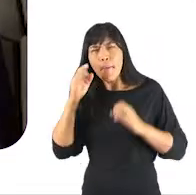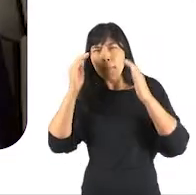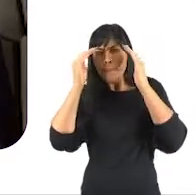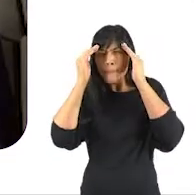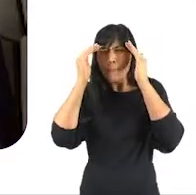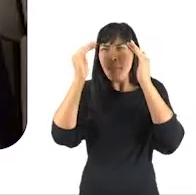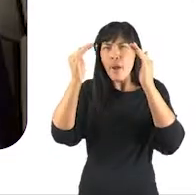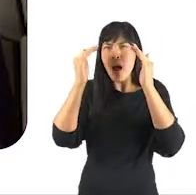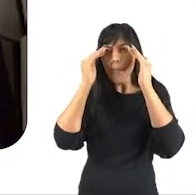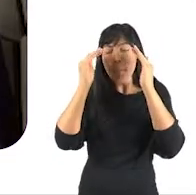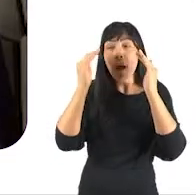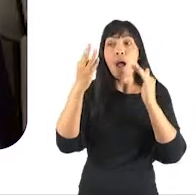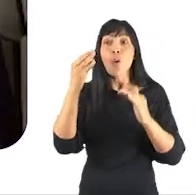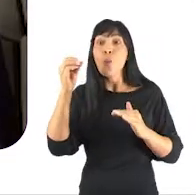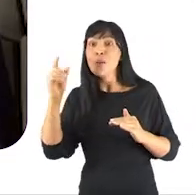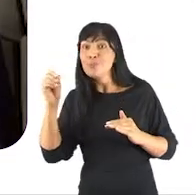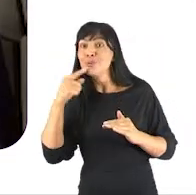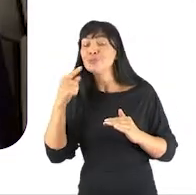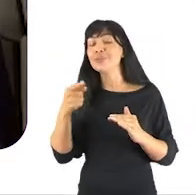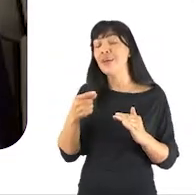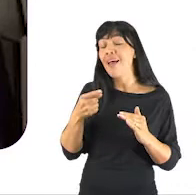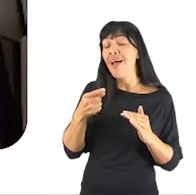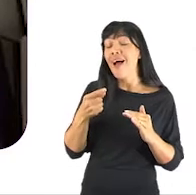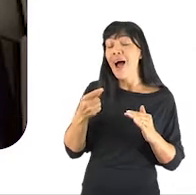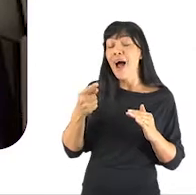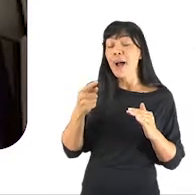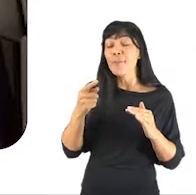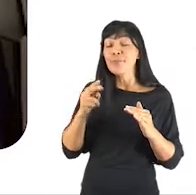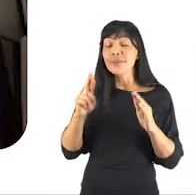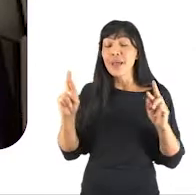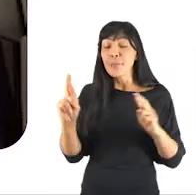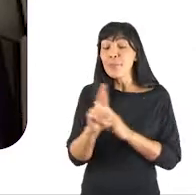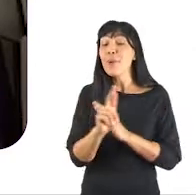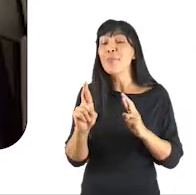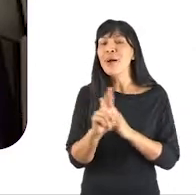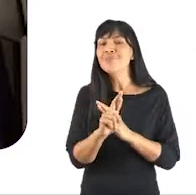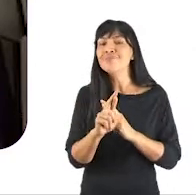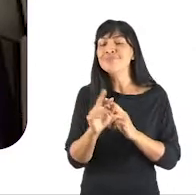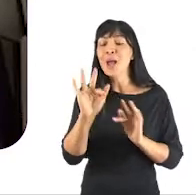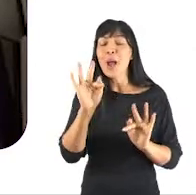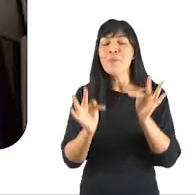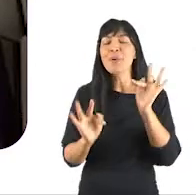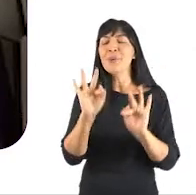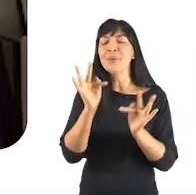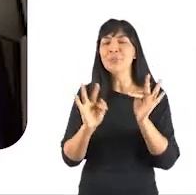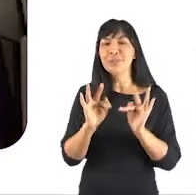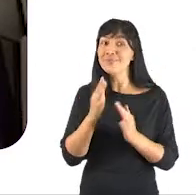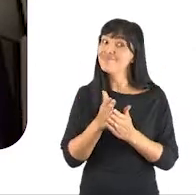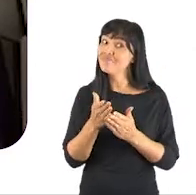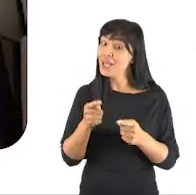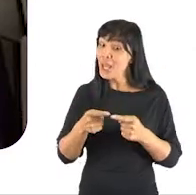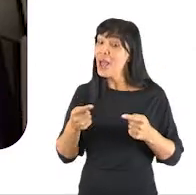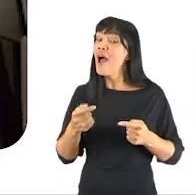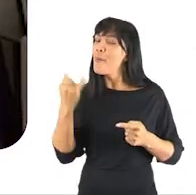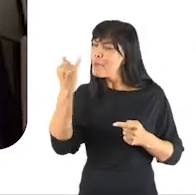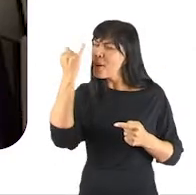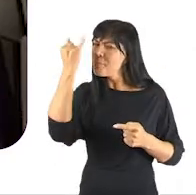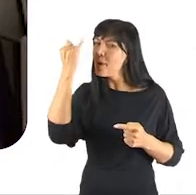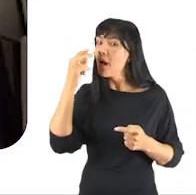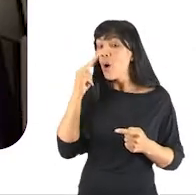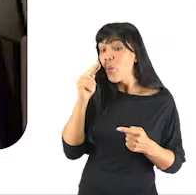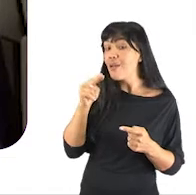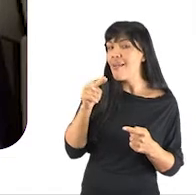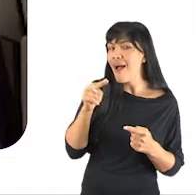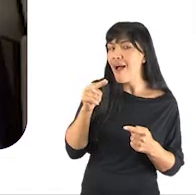foco à indústria 4.0 relacionada às tecnologias, simplesmente. Mas é muito importante se ver